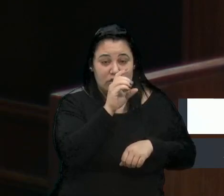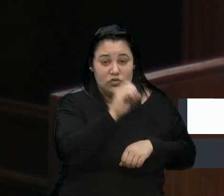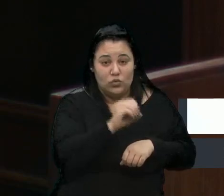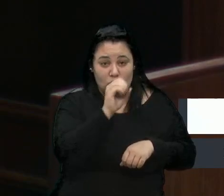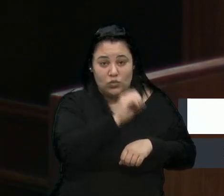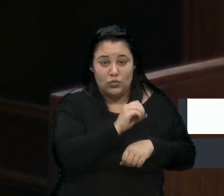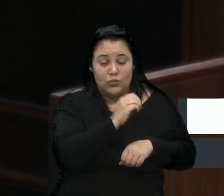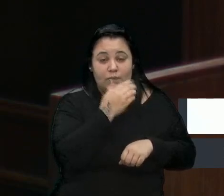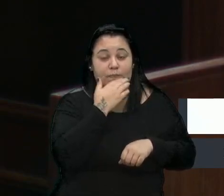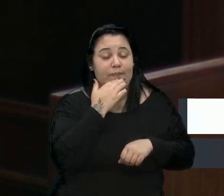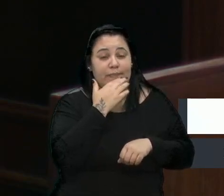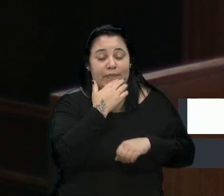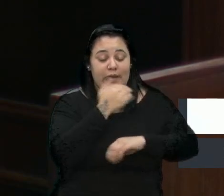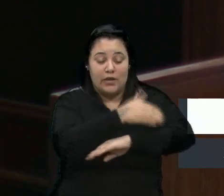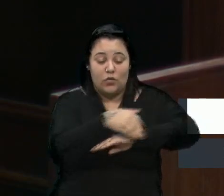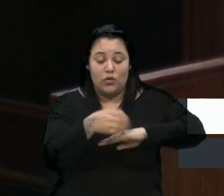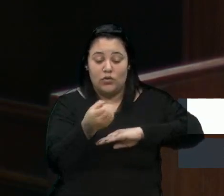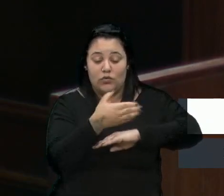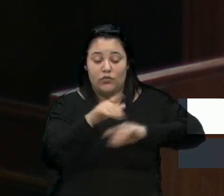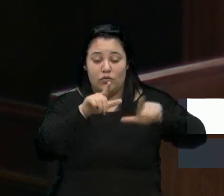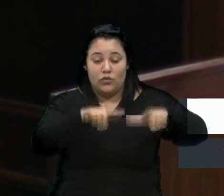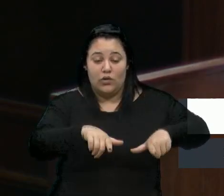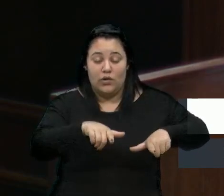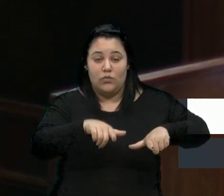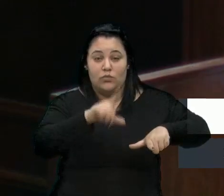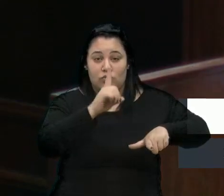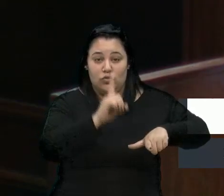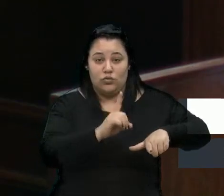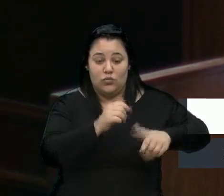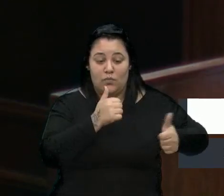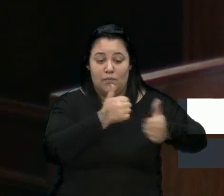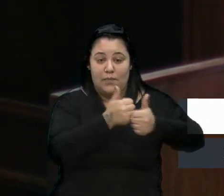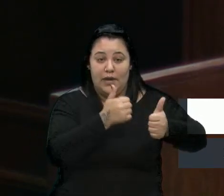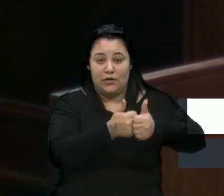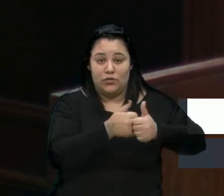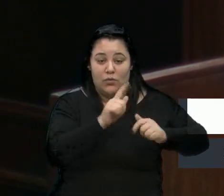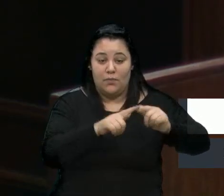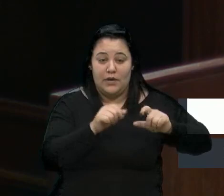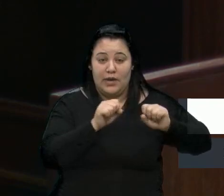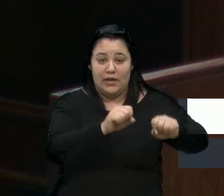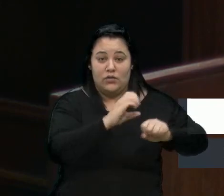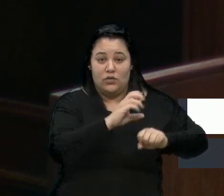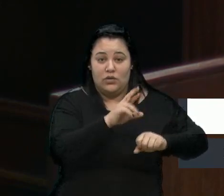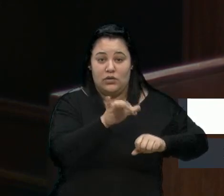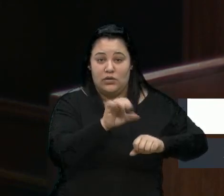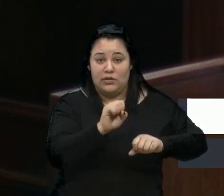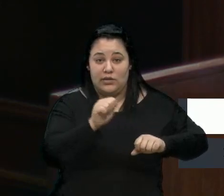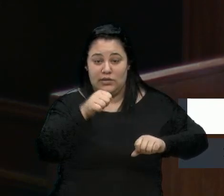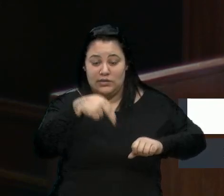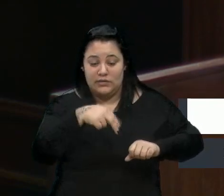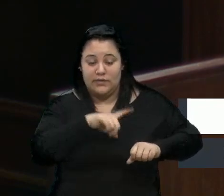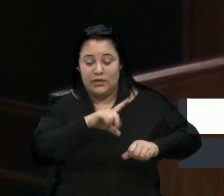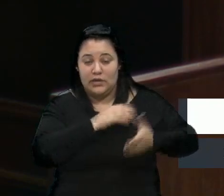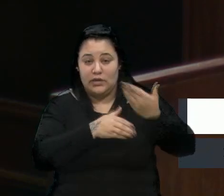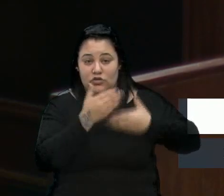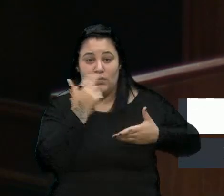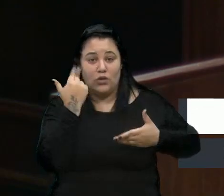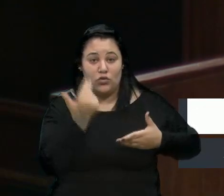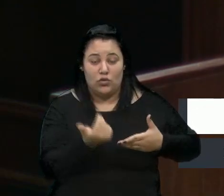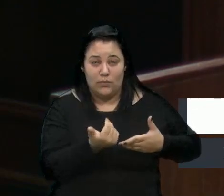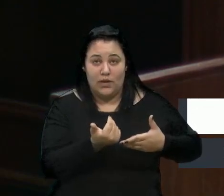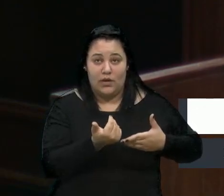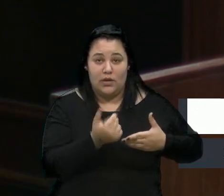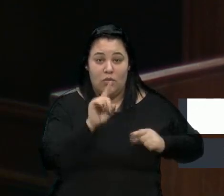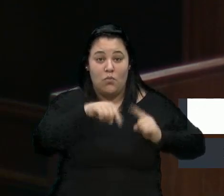Mariani, 585, sala 1, próximo ao Super Crisan, estará o atendimento voltando ao normal pelos próximos